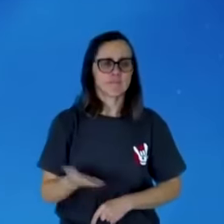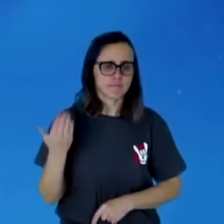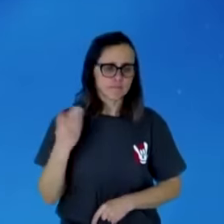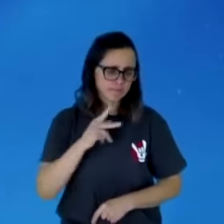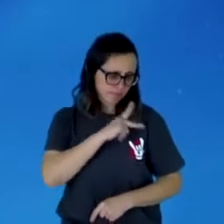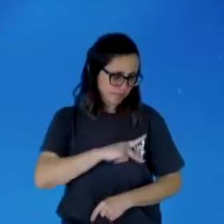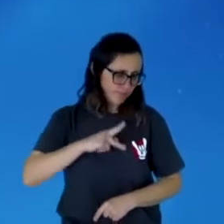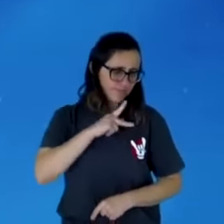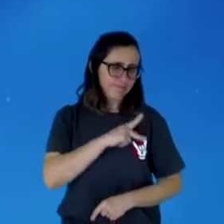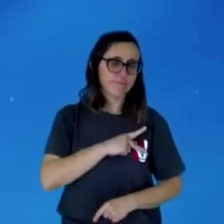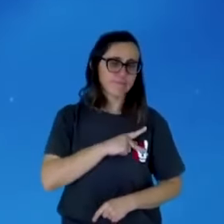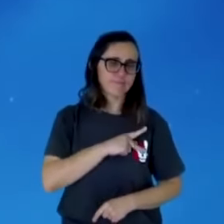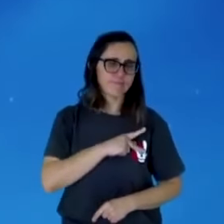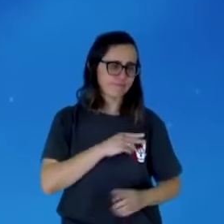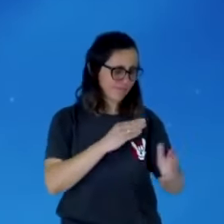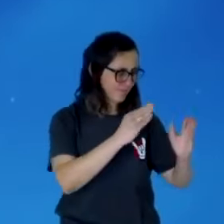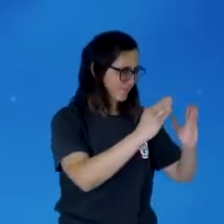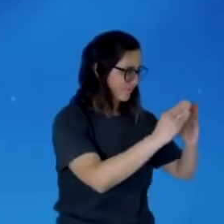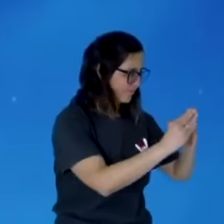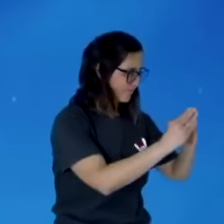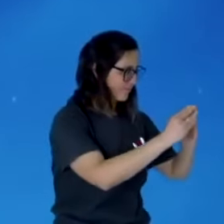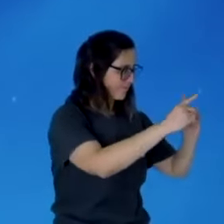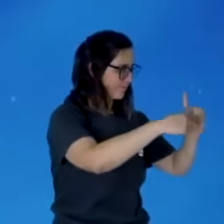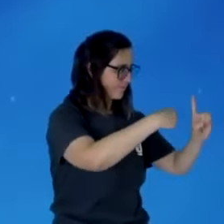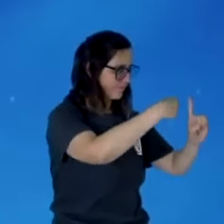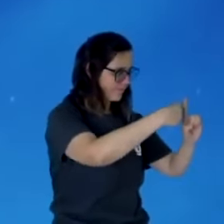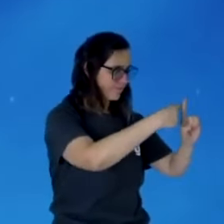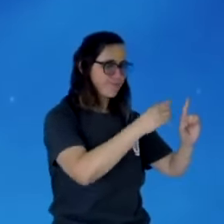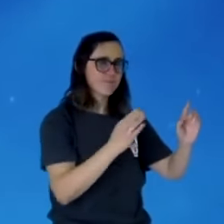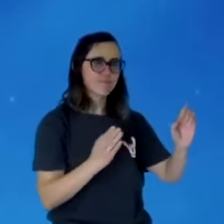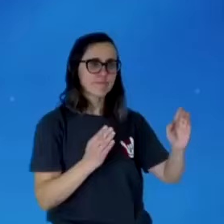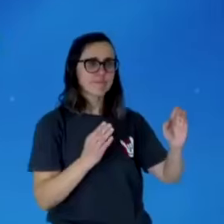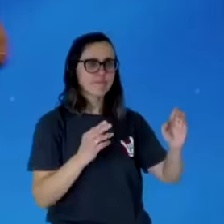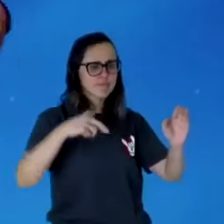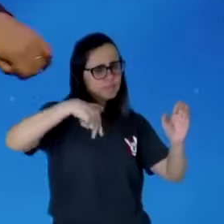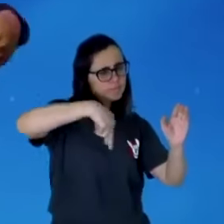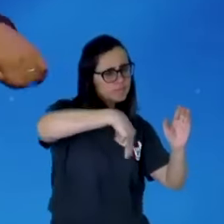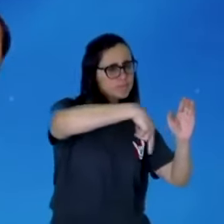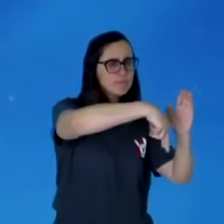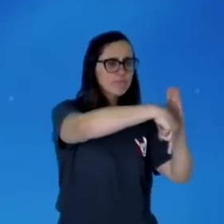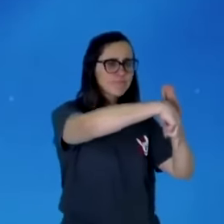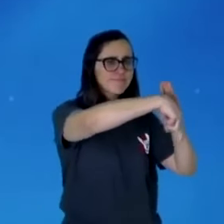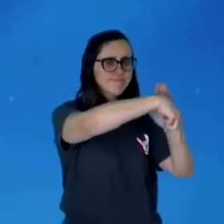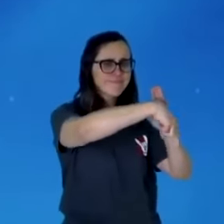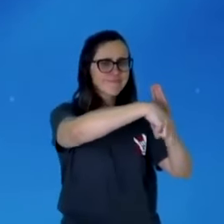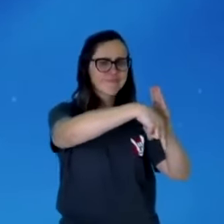de LED tinha usos chipeiro lá tocando As guitarrinha